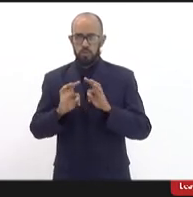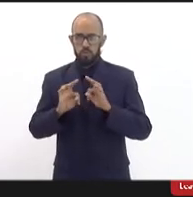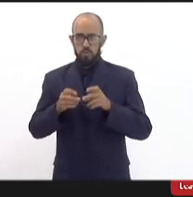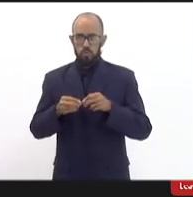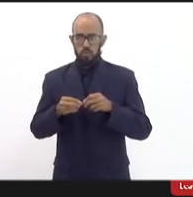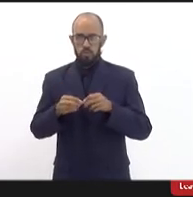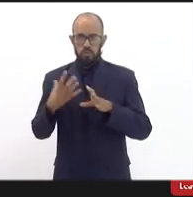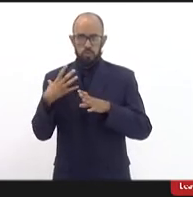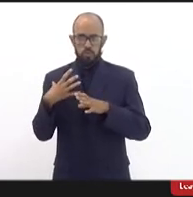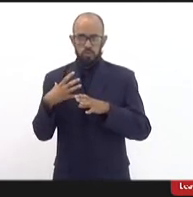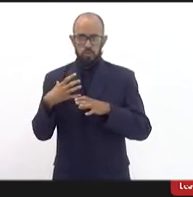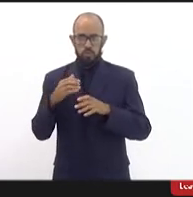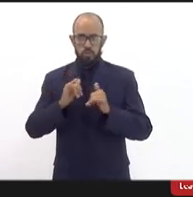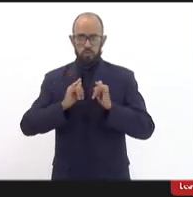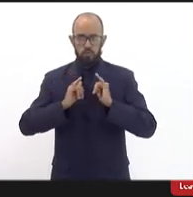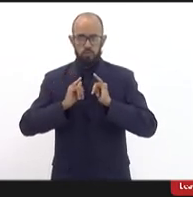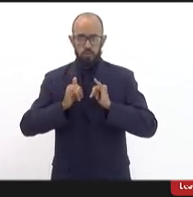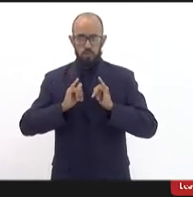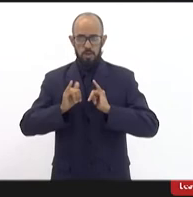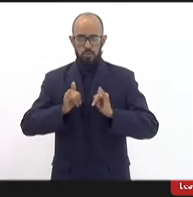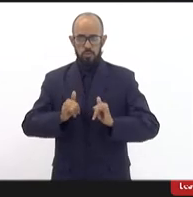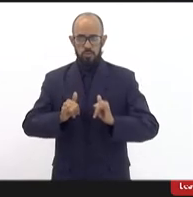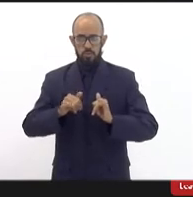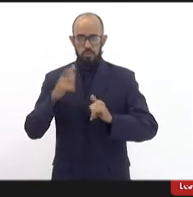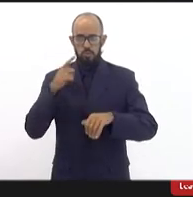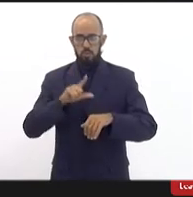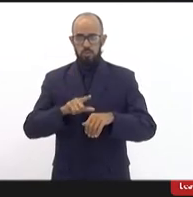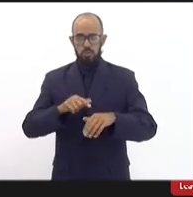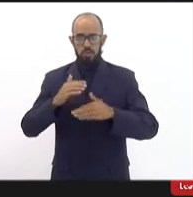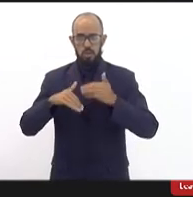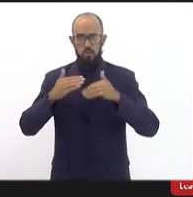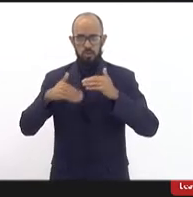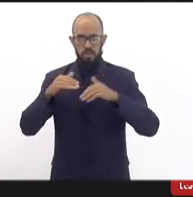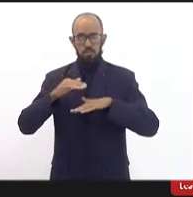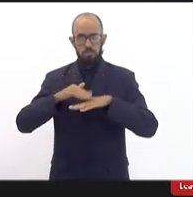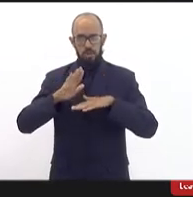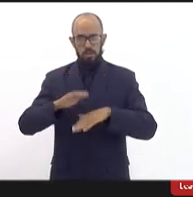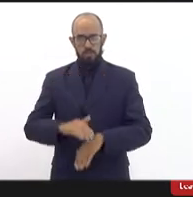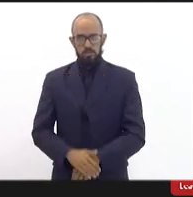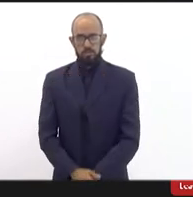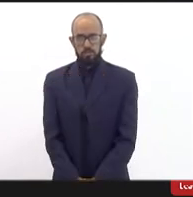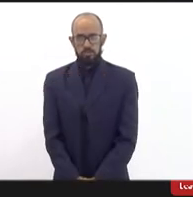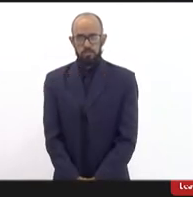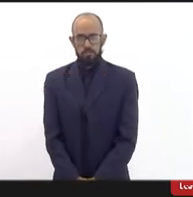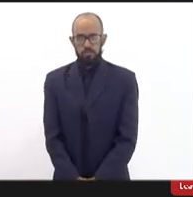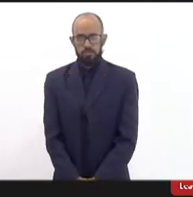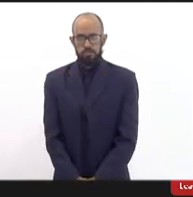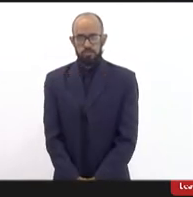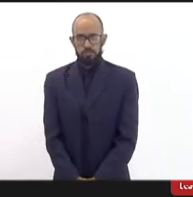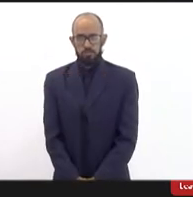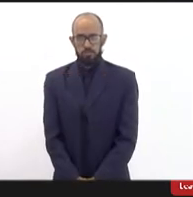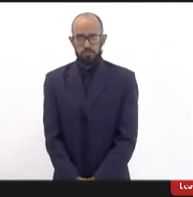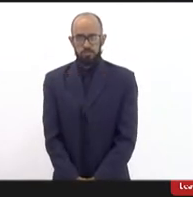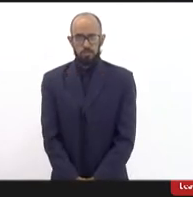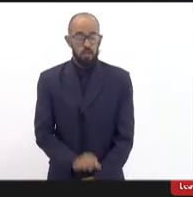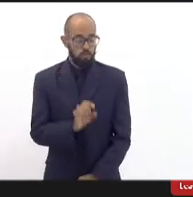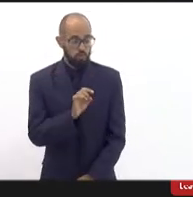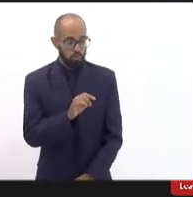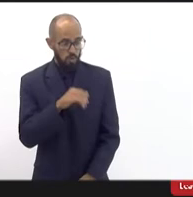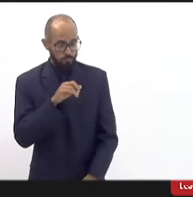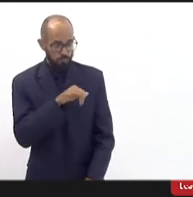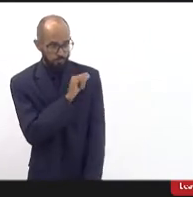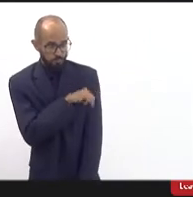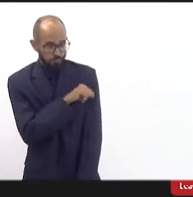essas informações para a gente avançar um pouquinho mais. Esclarecendo a deputada enfermeira